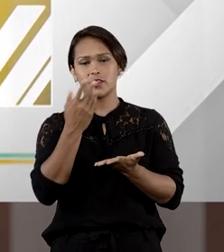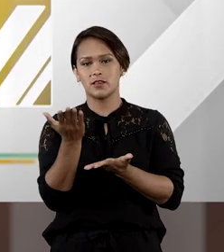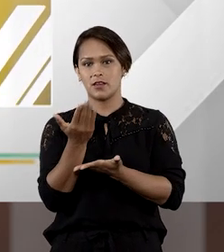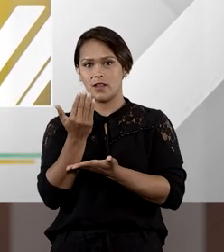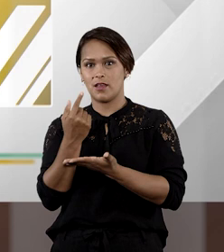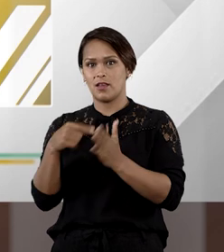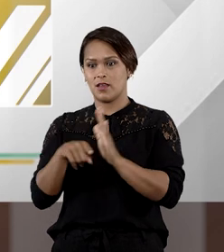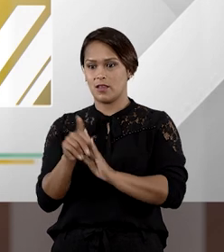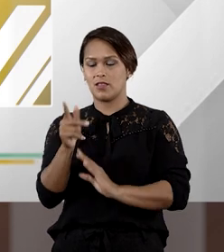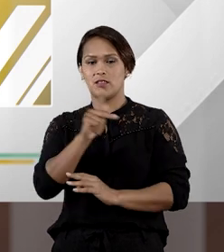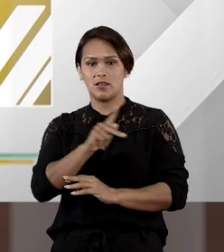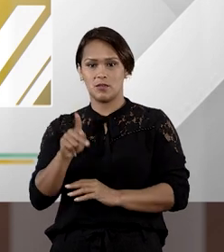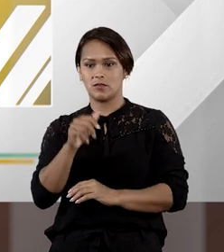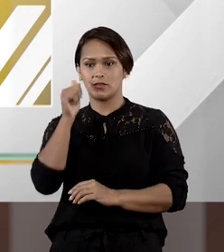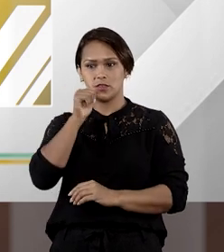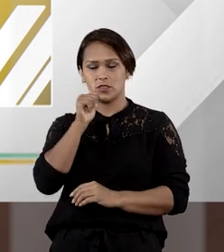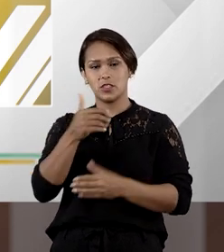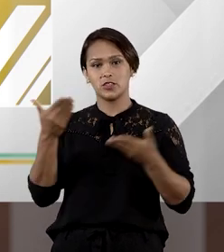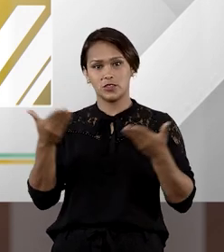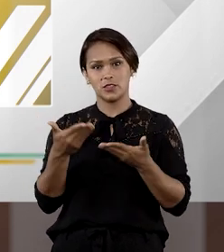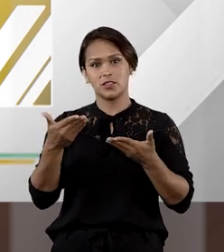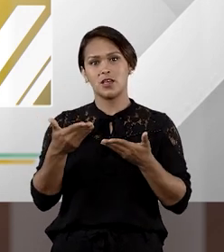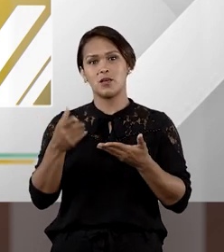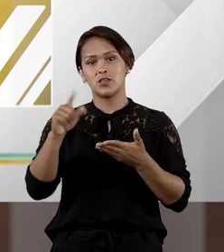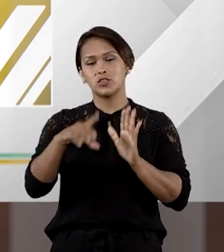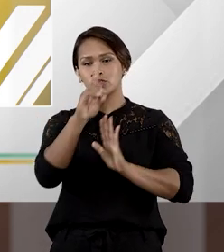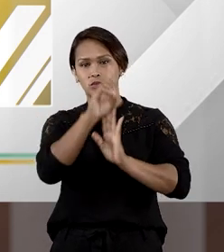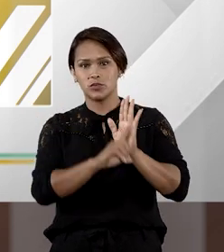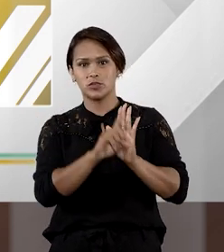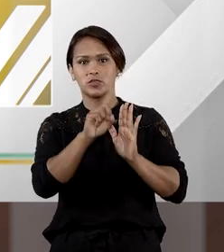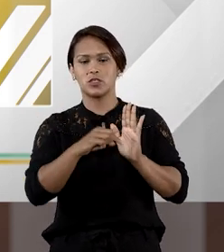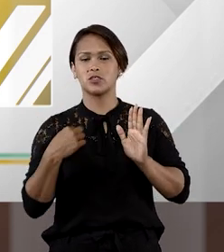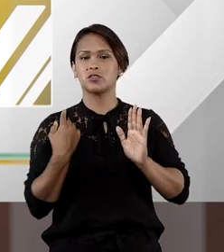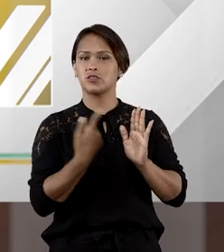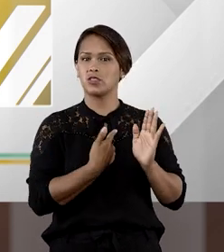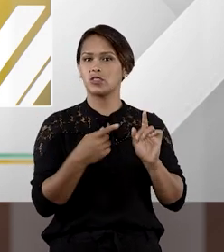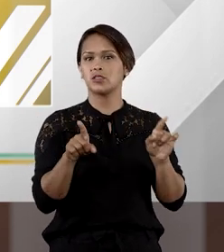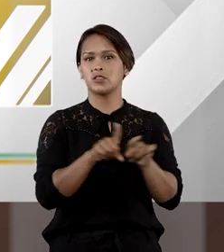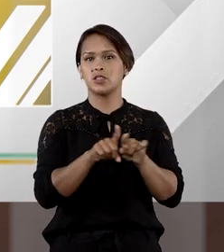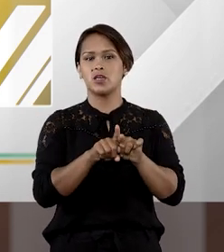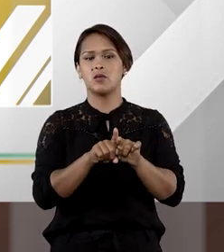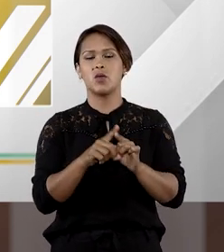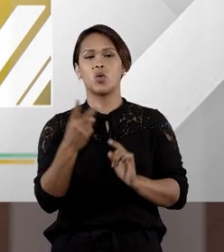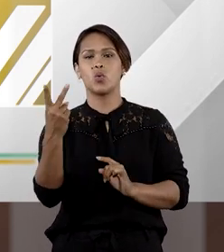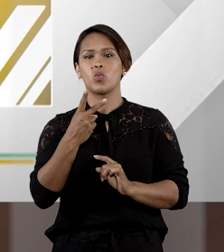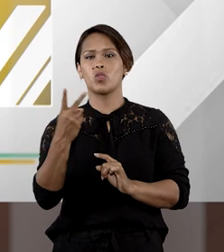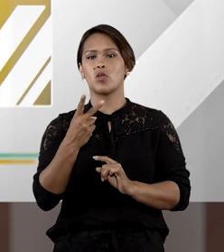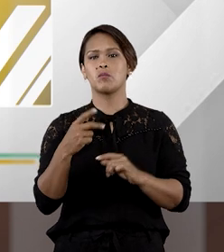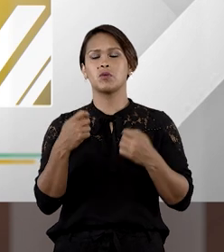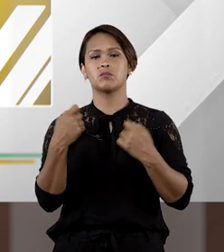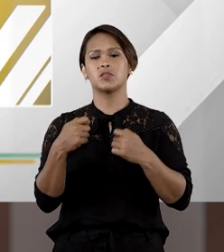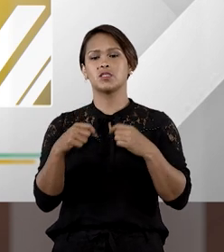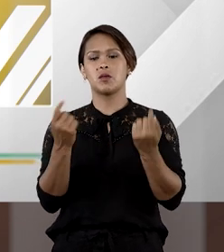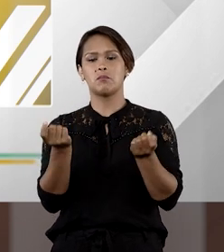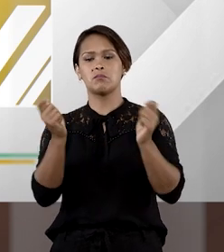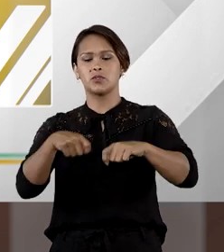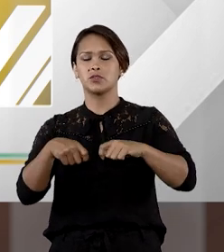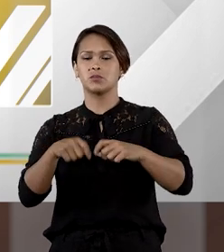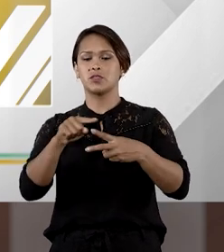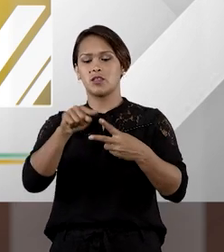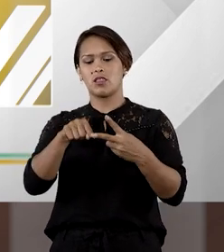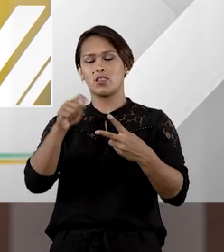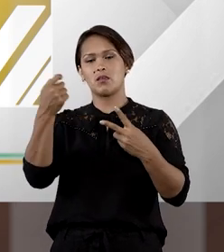né, professora Fernanda, como a gente já sabe, no âmbito do direito, nós temos, então, o binômio necessidade versus